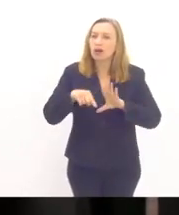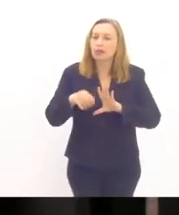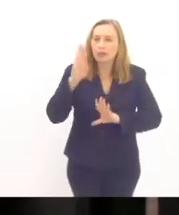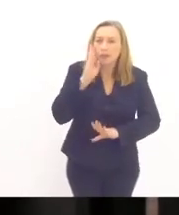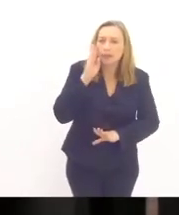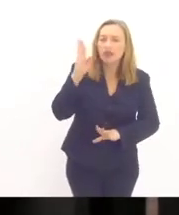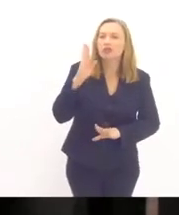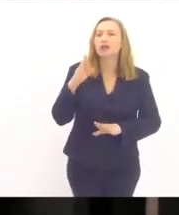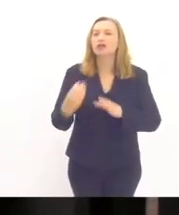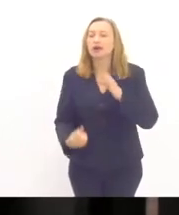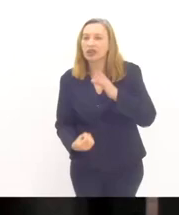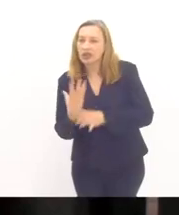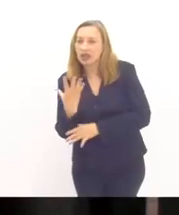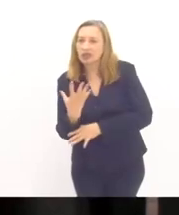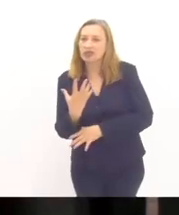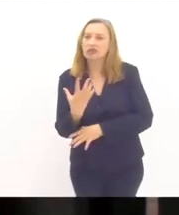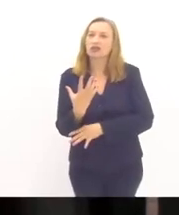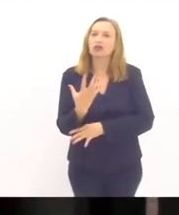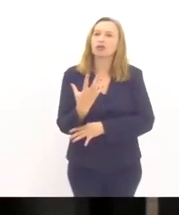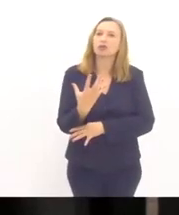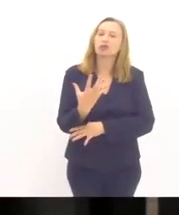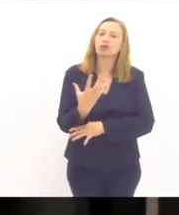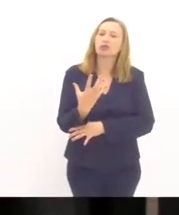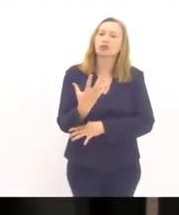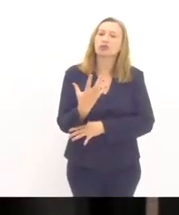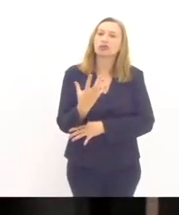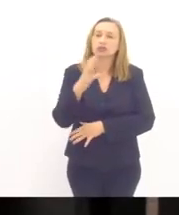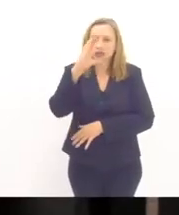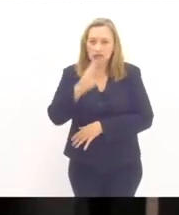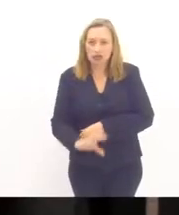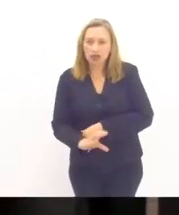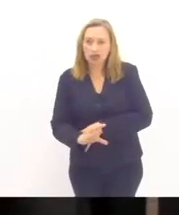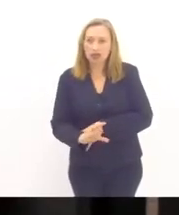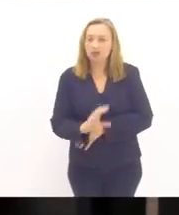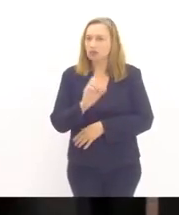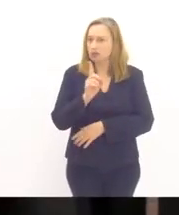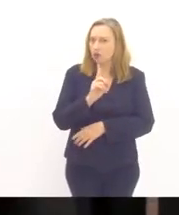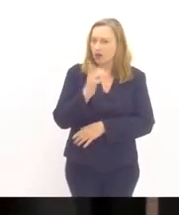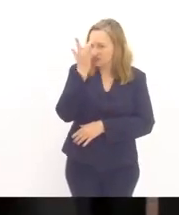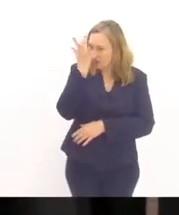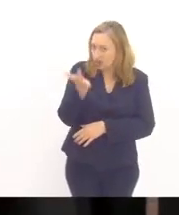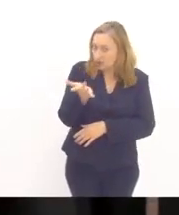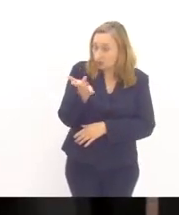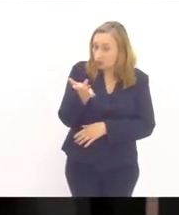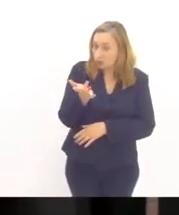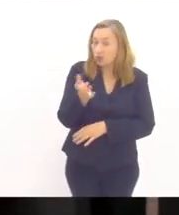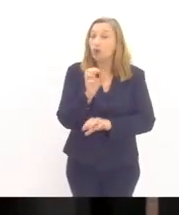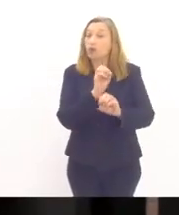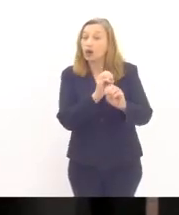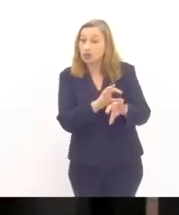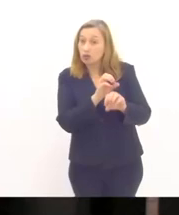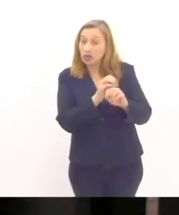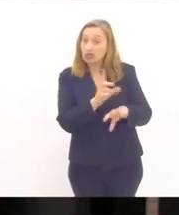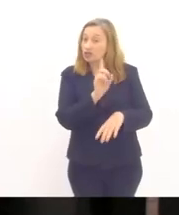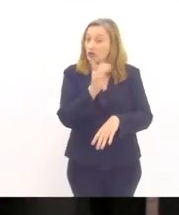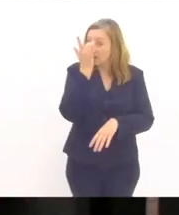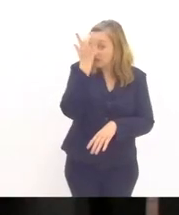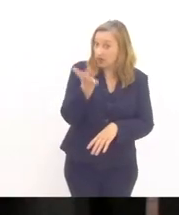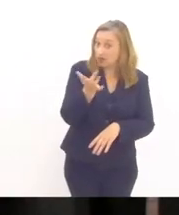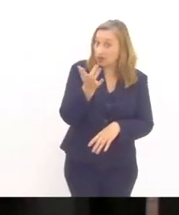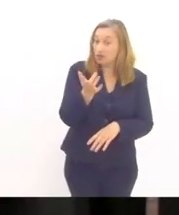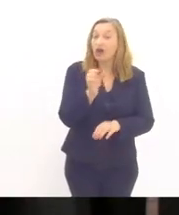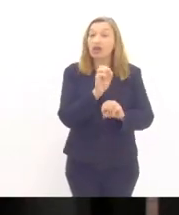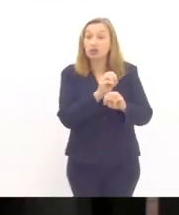para a construção desse cidadão. Não é uma tarefa fácil. A educação não é uma tarefa